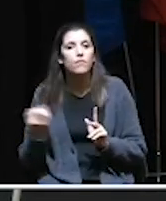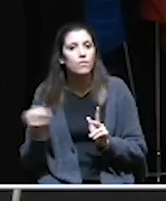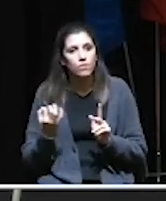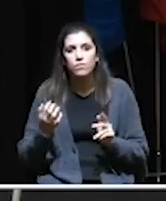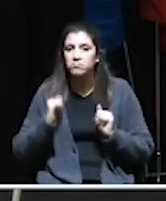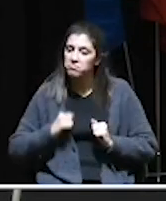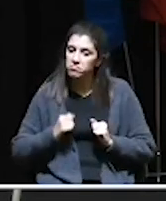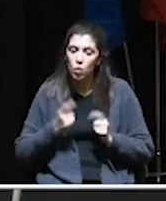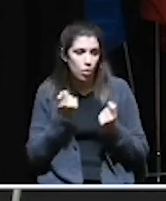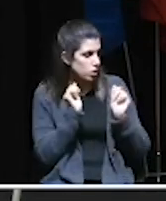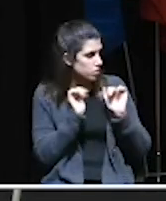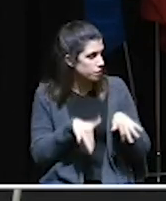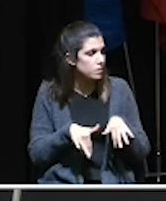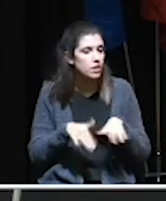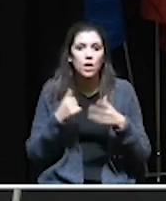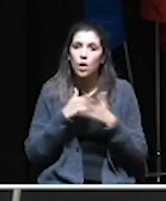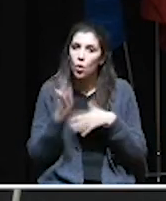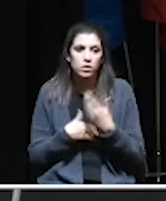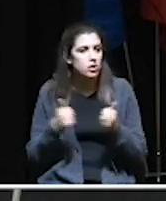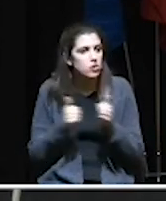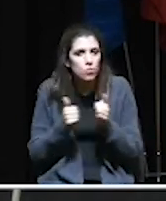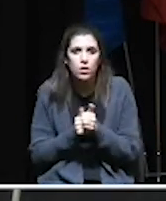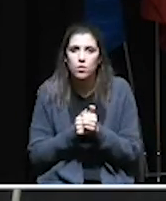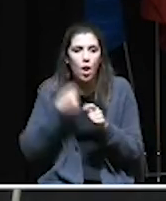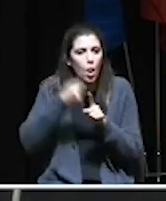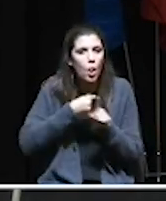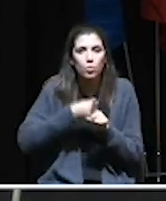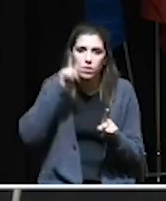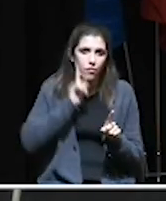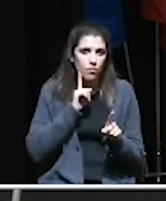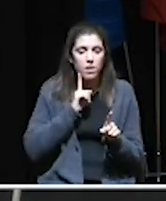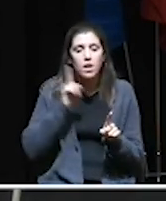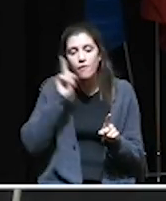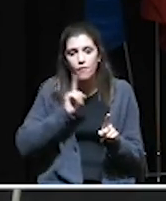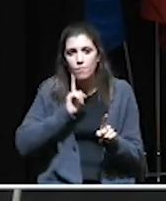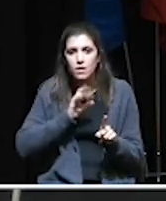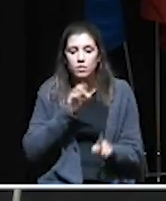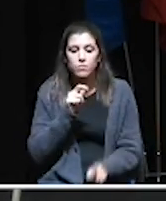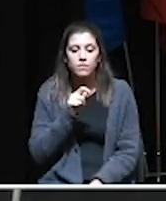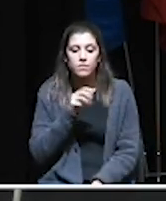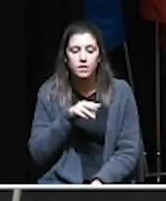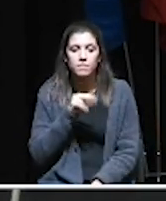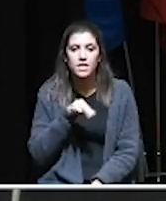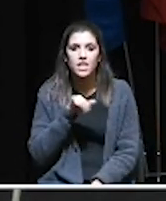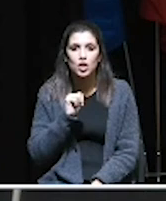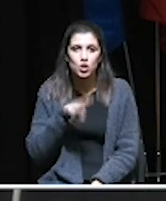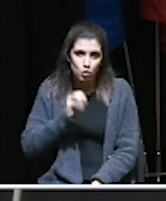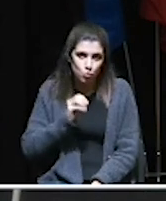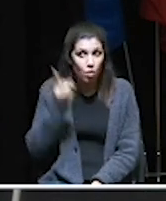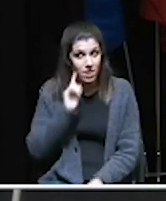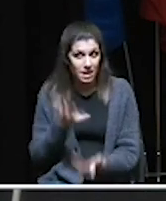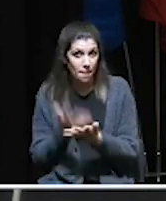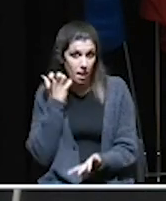e já terminarei, está e continuará a estar ao lado desta luta feminista, sim, porque é de feminismo que estamos a falar quando assinalamos este dia, e